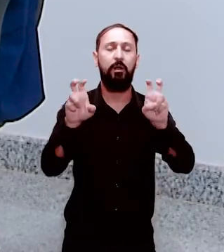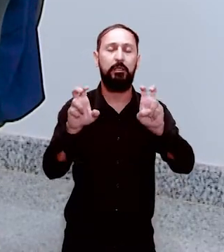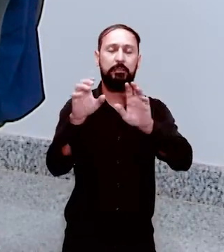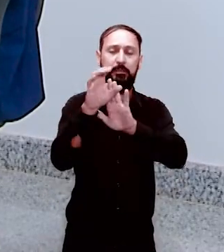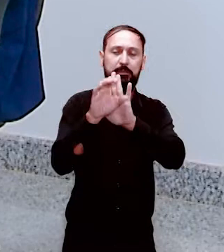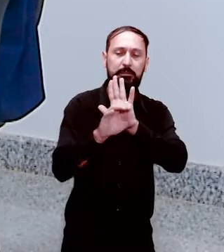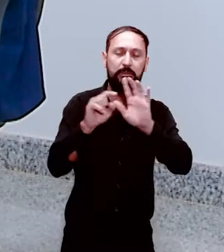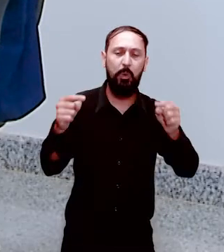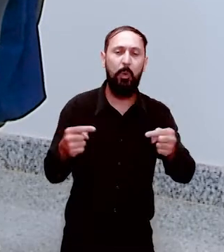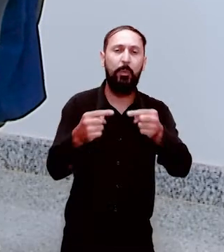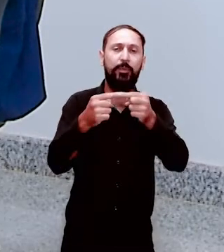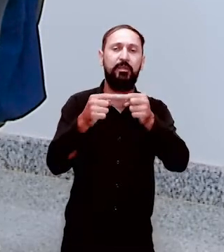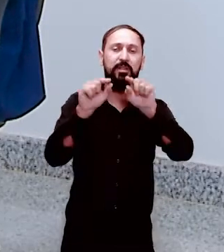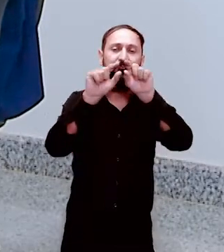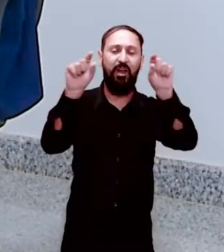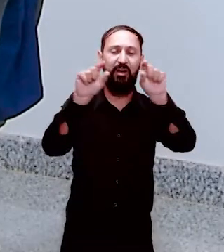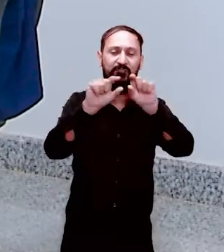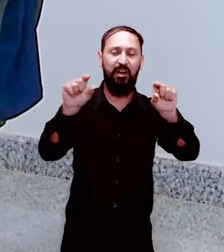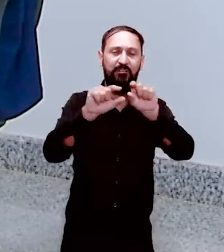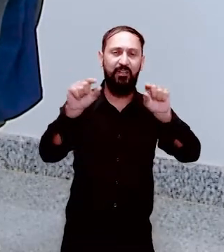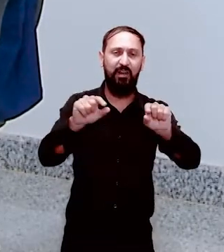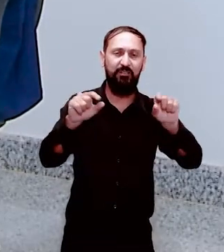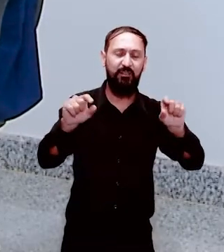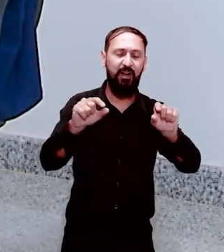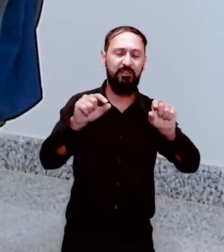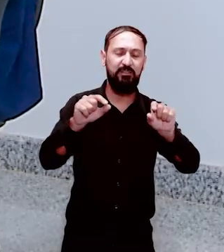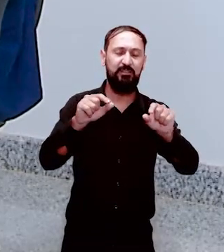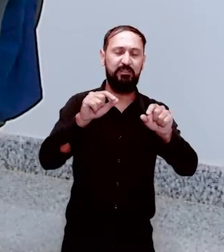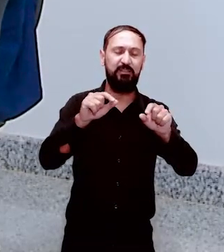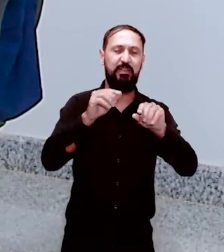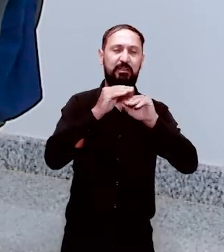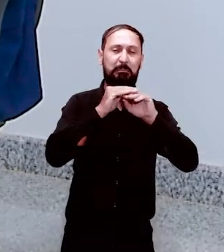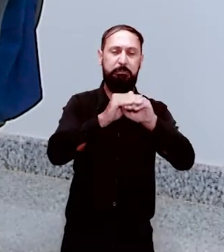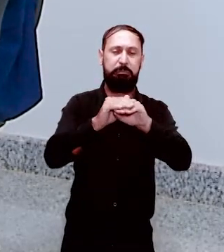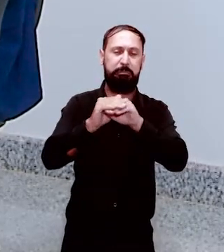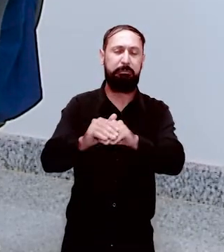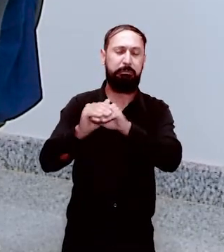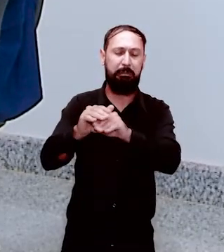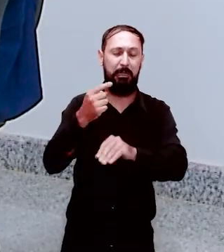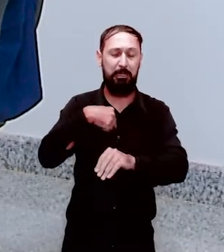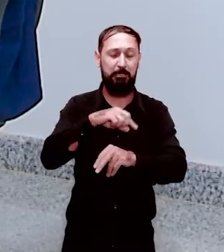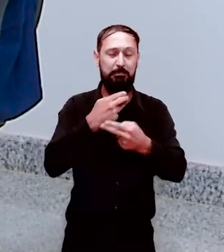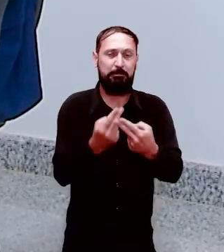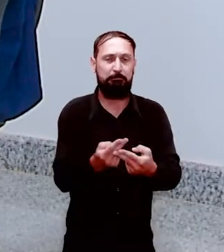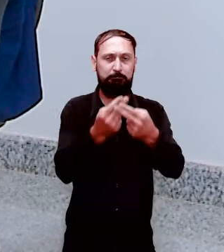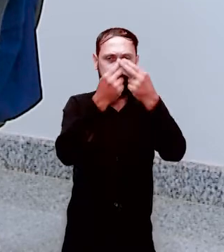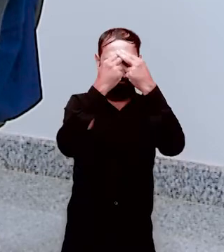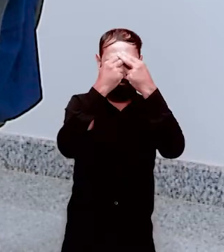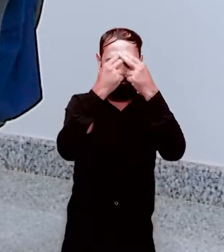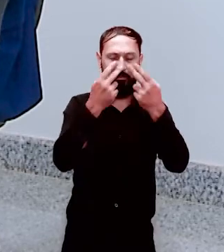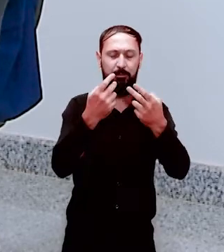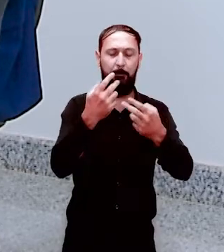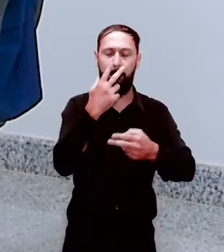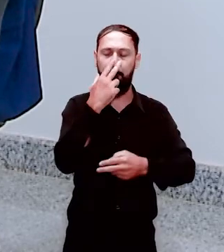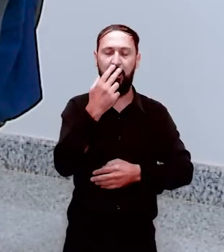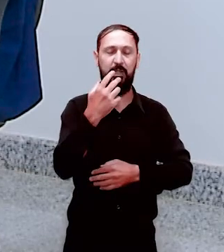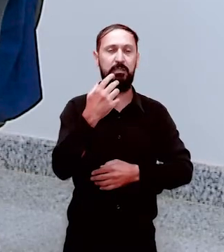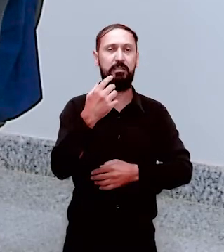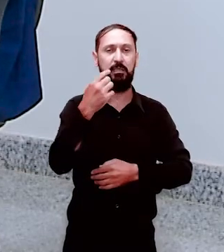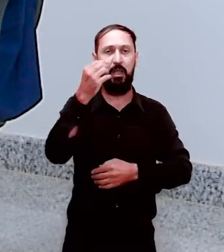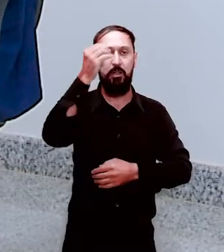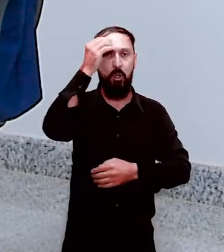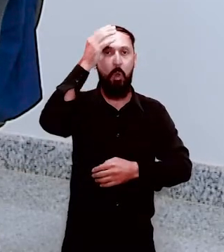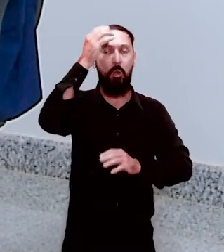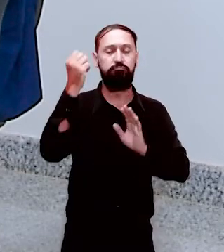essas frases pejorativas que historicamente nos marcaram, né, muito, e